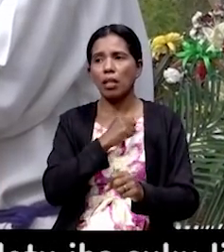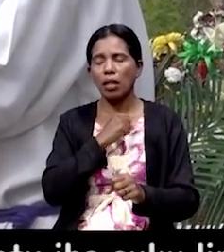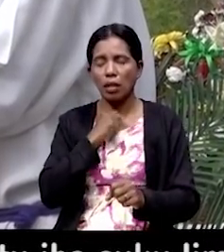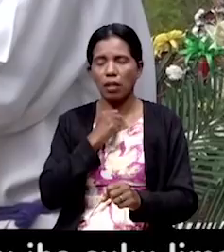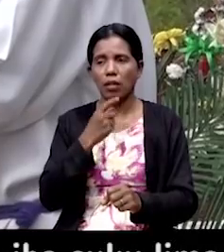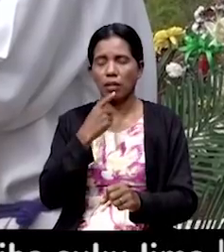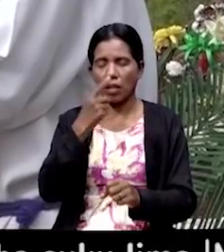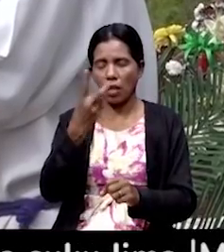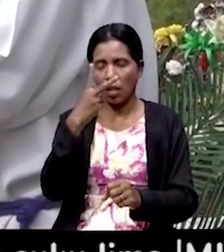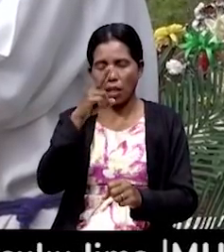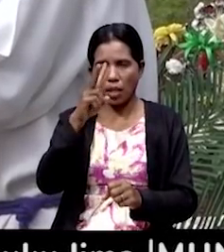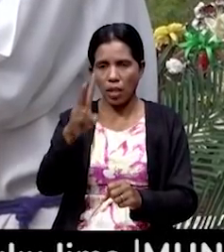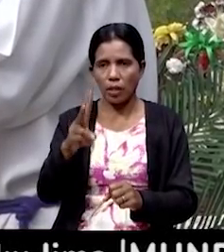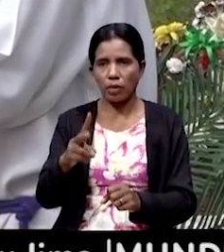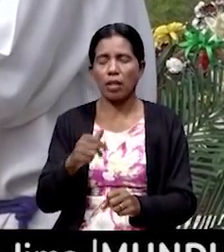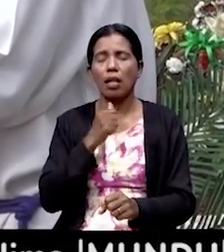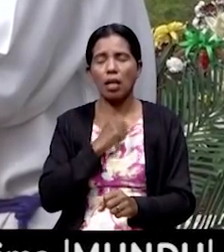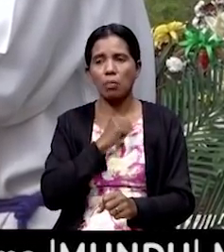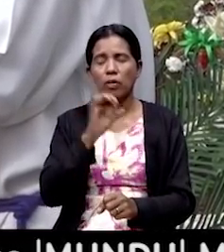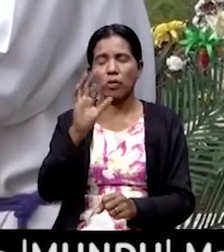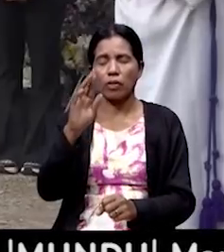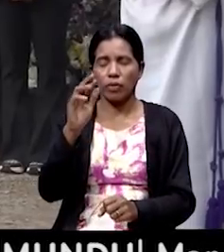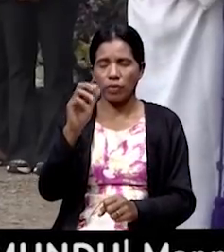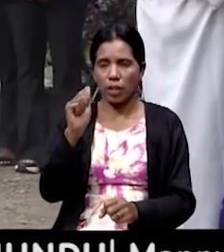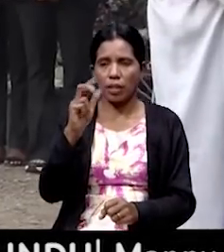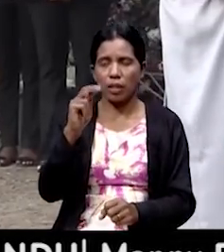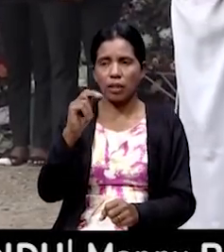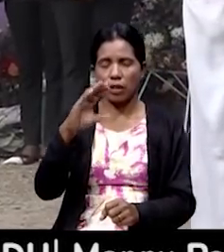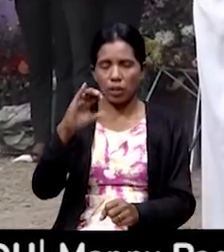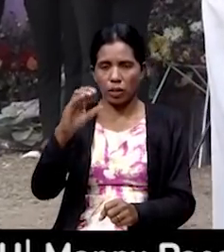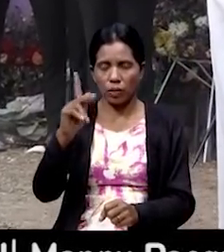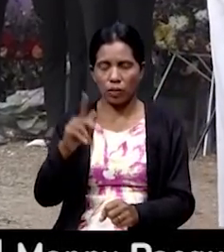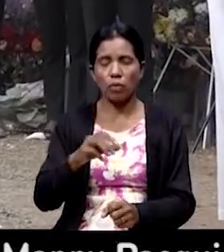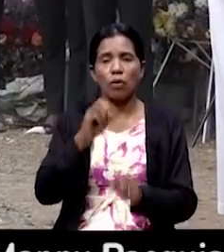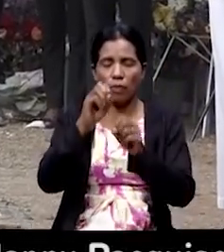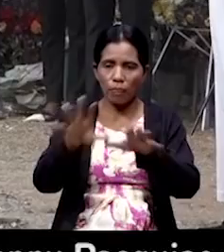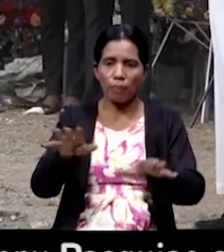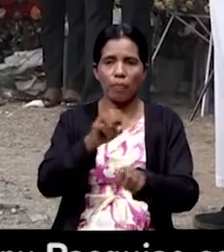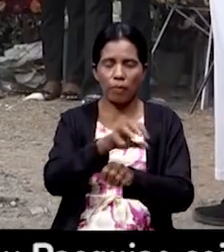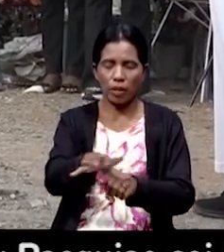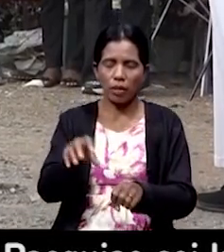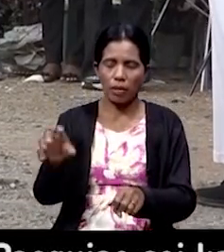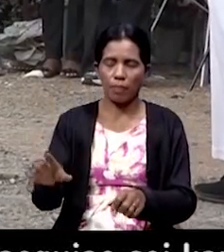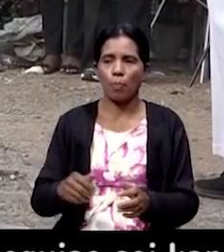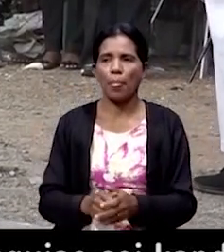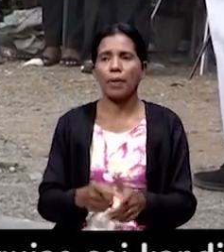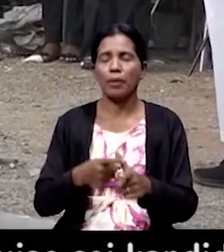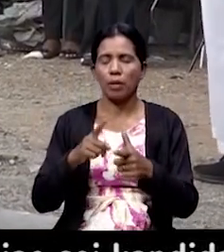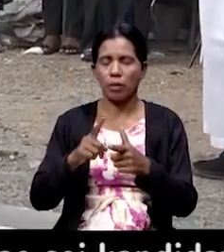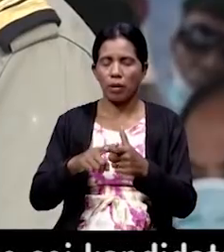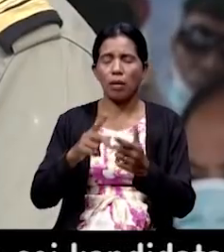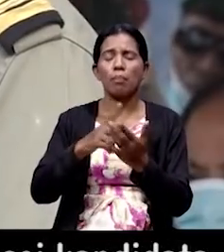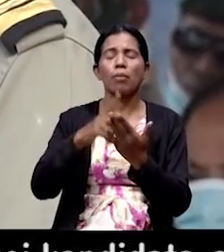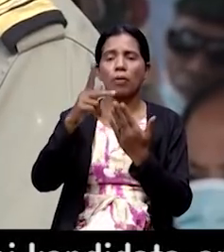Sarsina acompanha o Padre Francisco Sequeira fo bensam ba saudoso ne kampang. Hafoin idane programa le saudoso